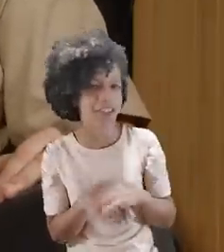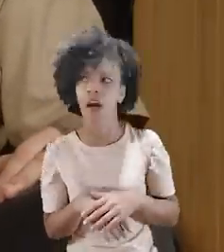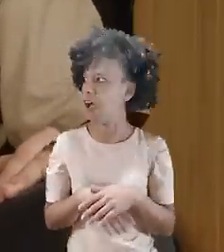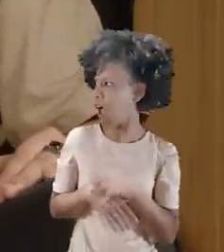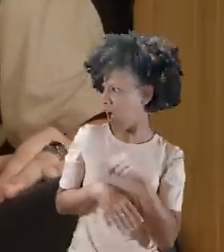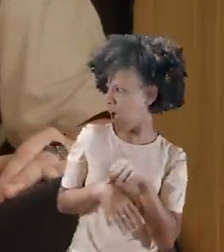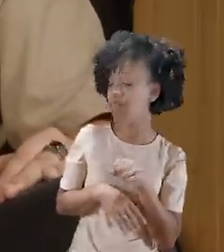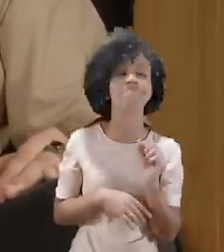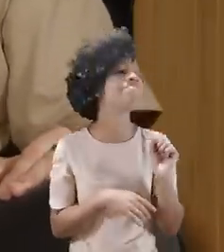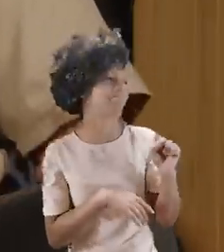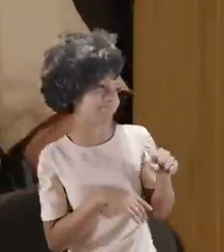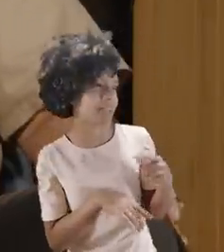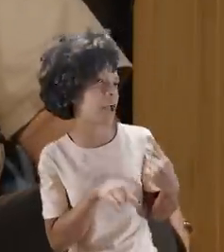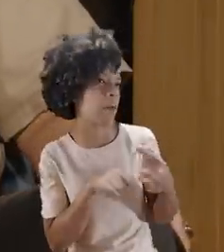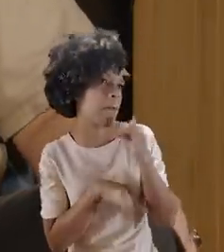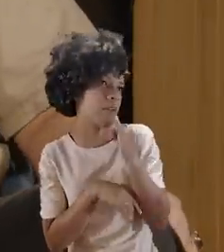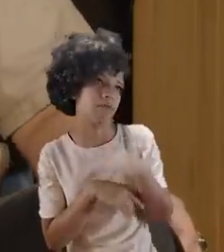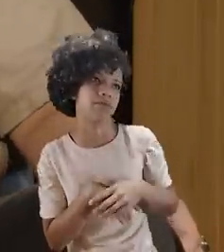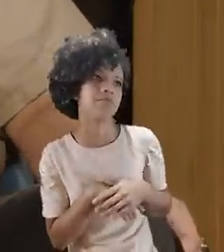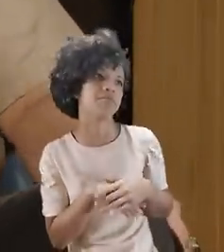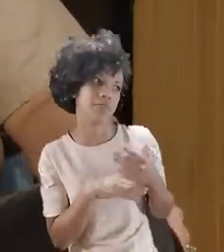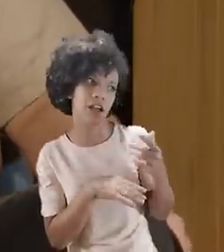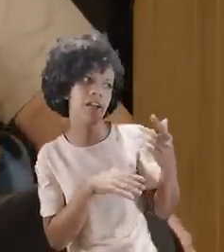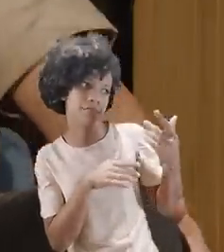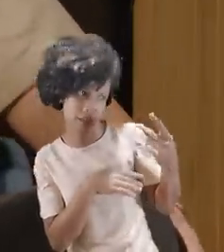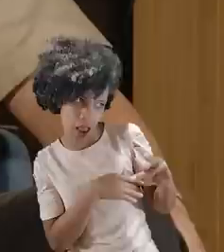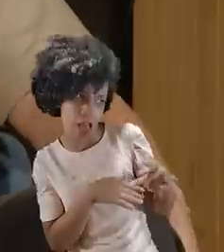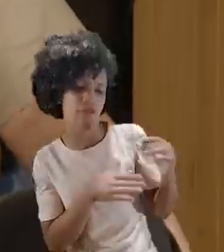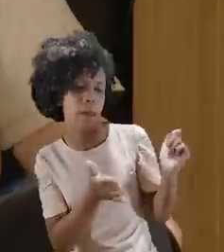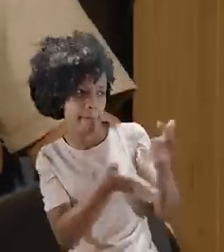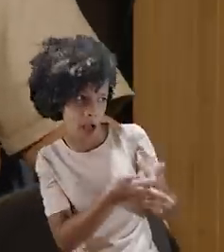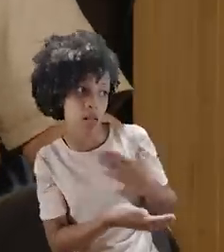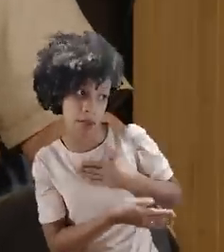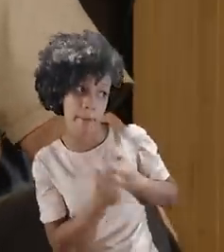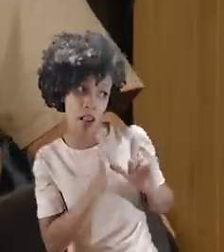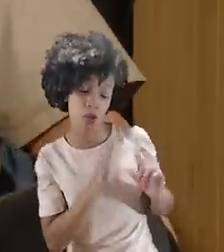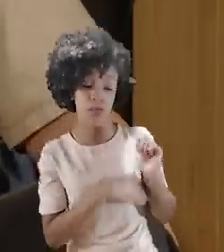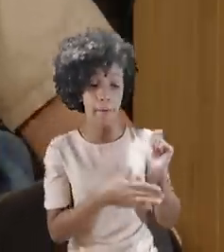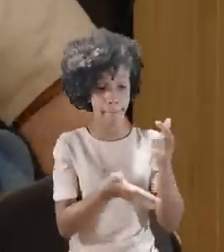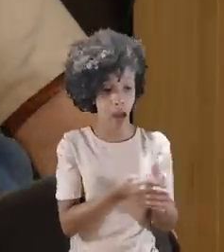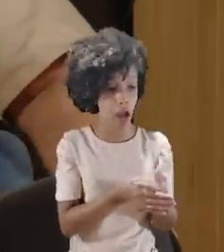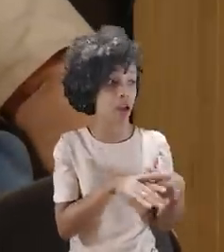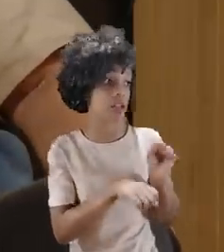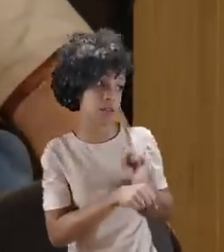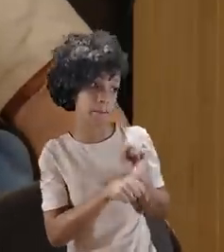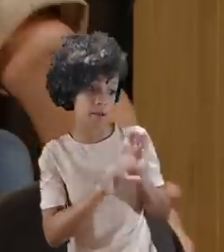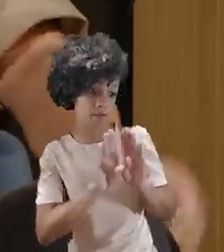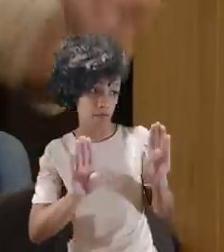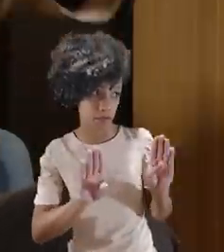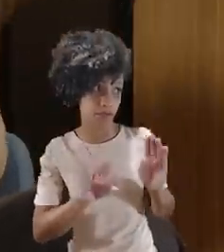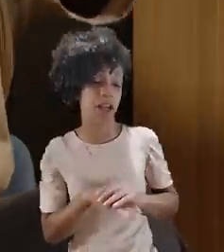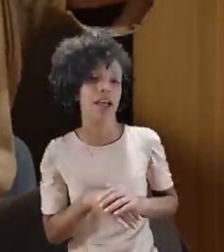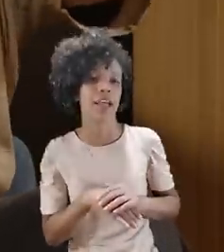mesmo porque já tenho por exemplo você você sabe que lá você paga por isso aqui na minha lá eu pago espero na porta